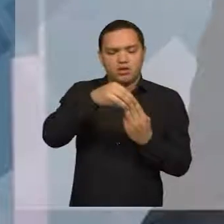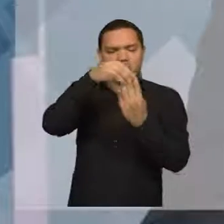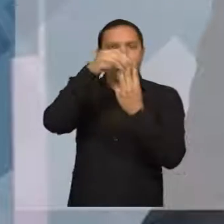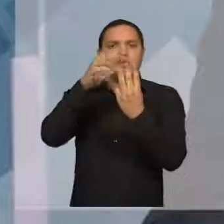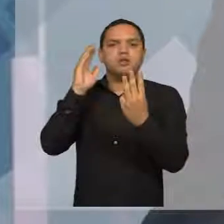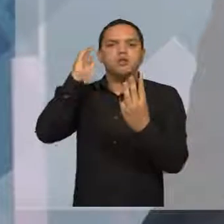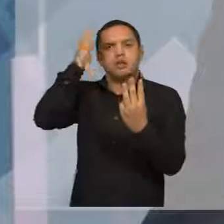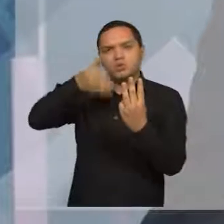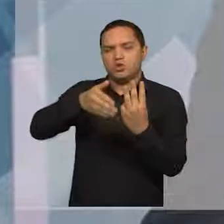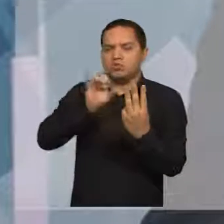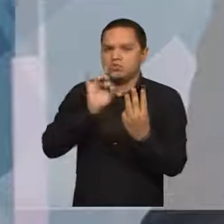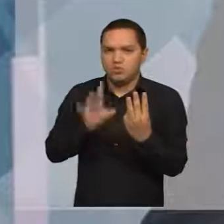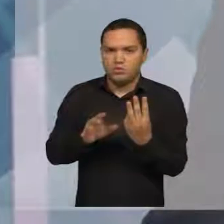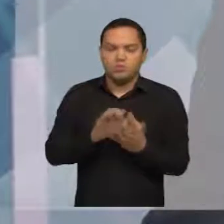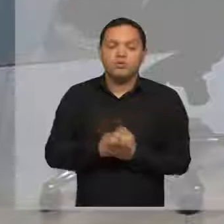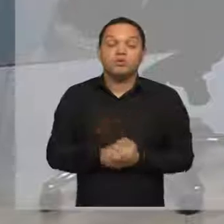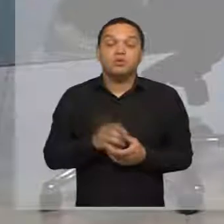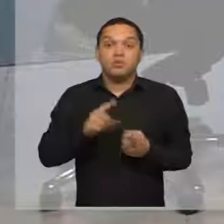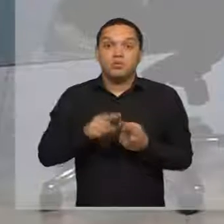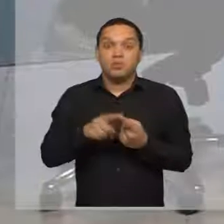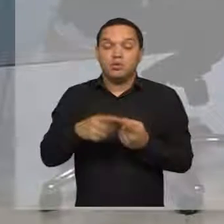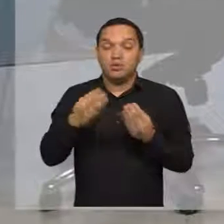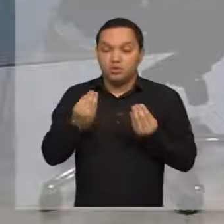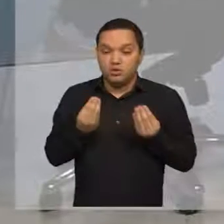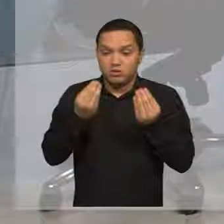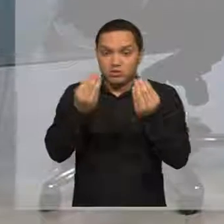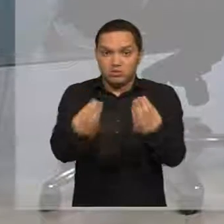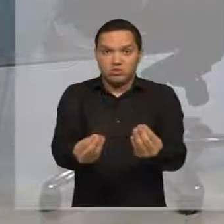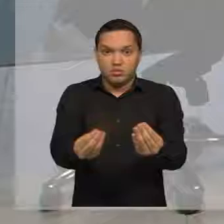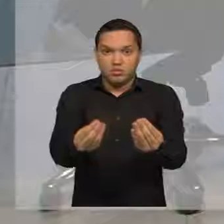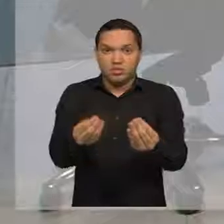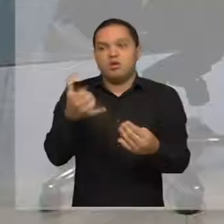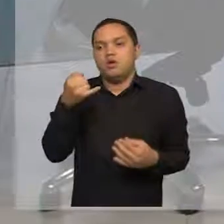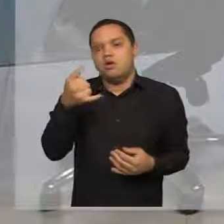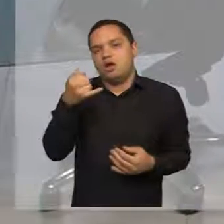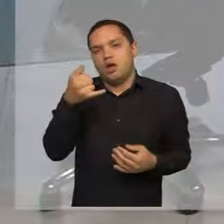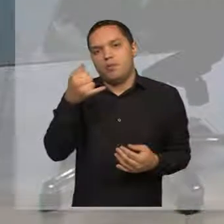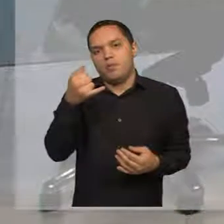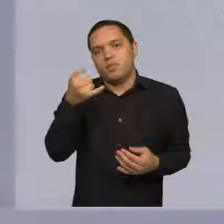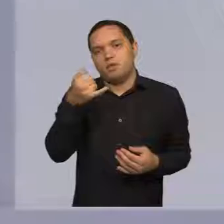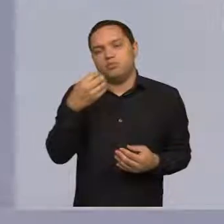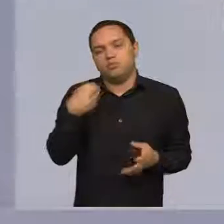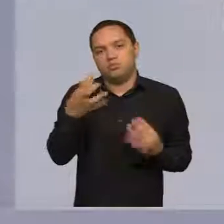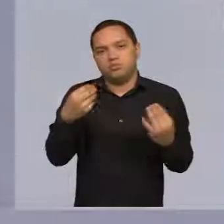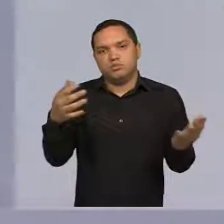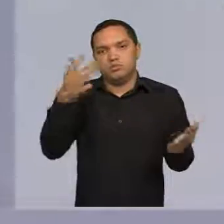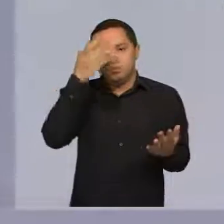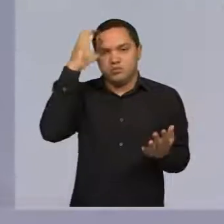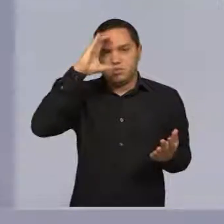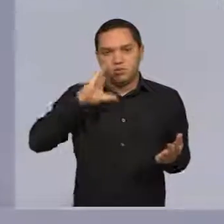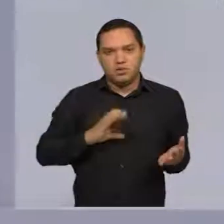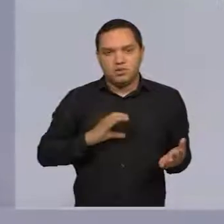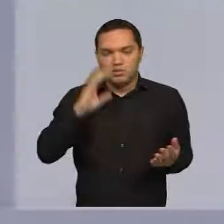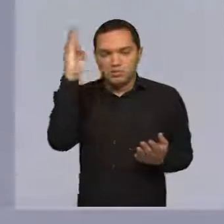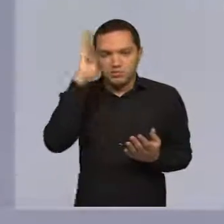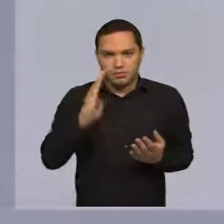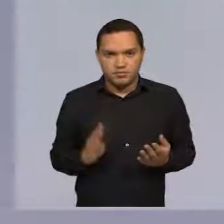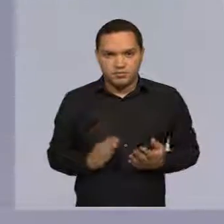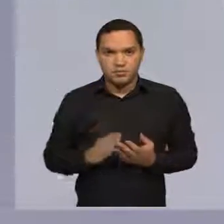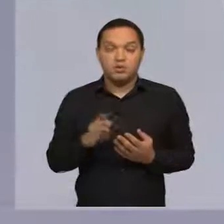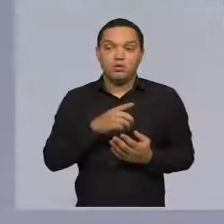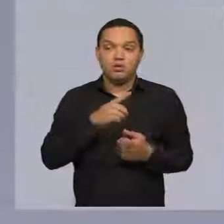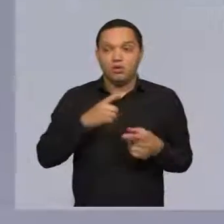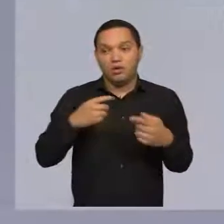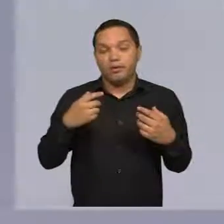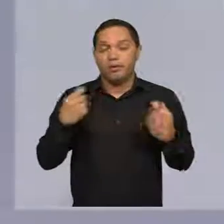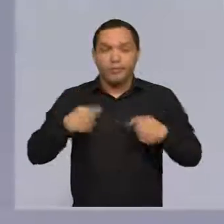são objetivas. E a concessão da posse de arma para o cidadão brasileiro agora, que